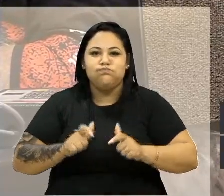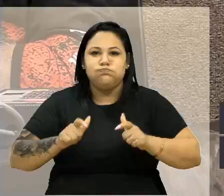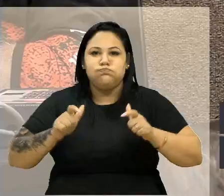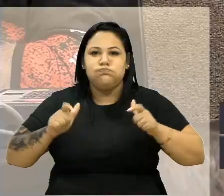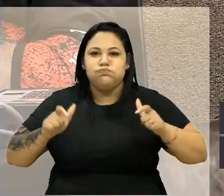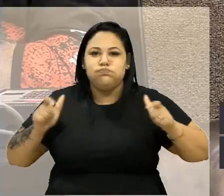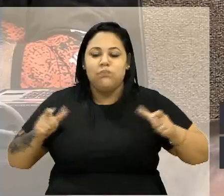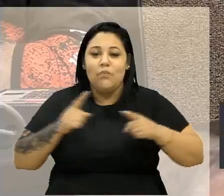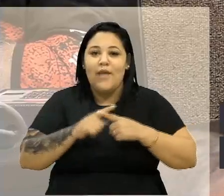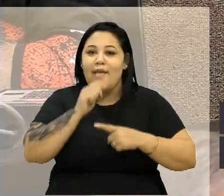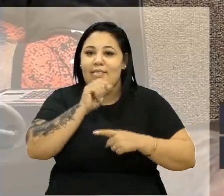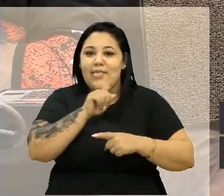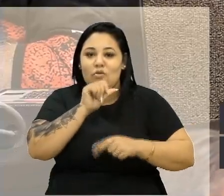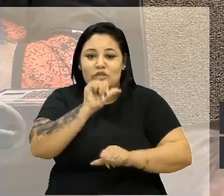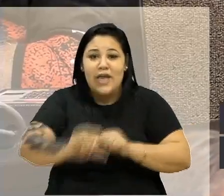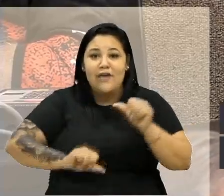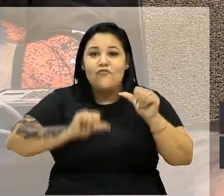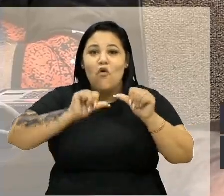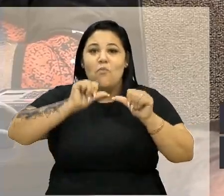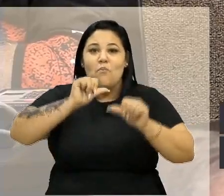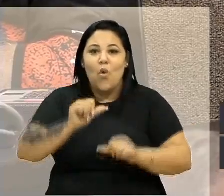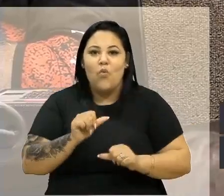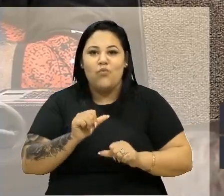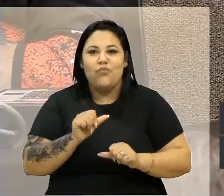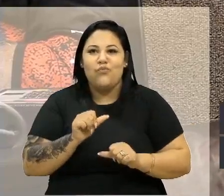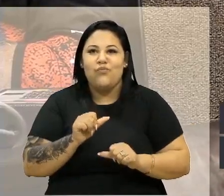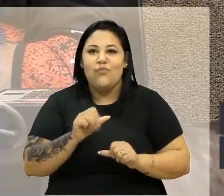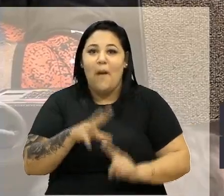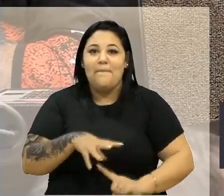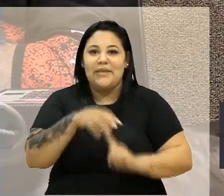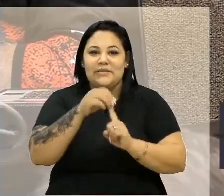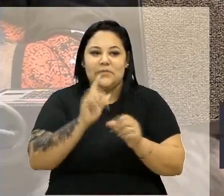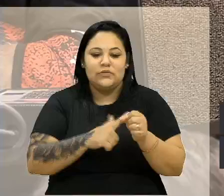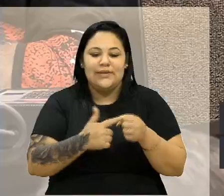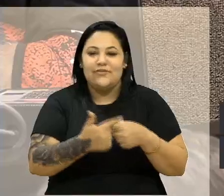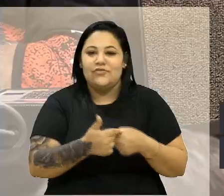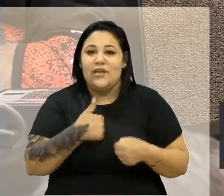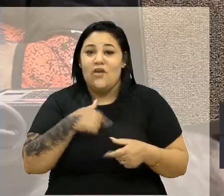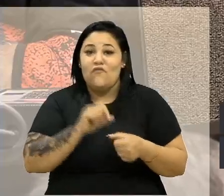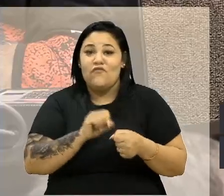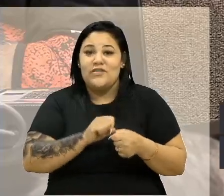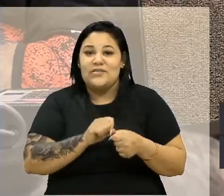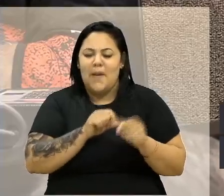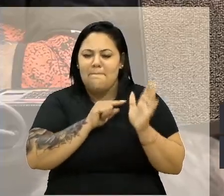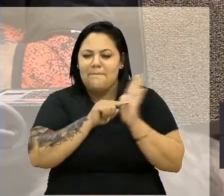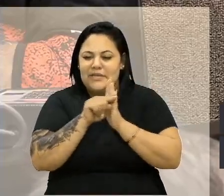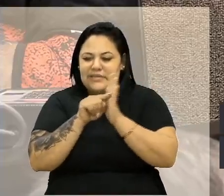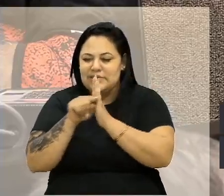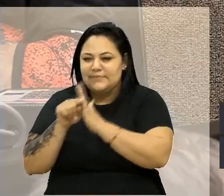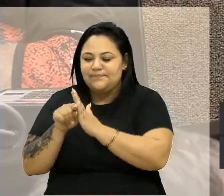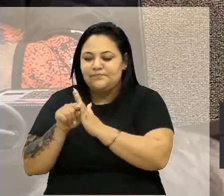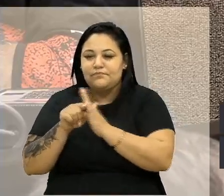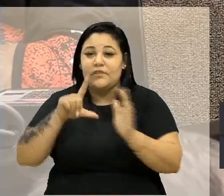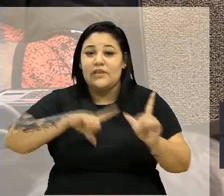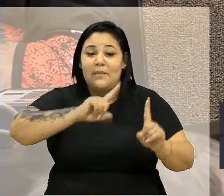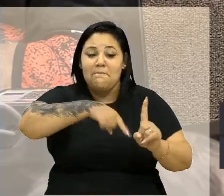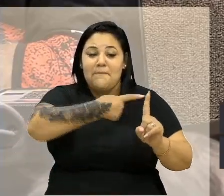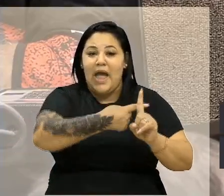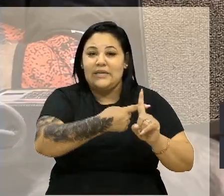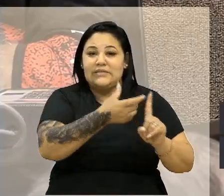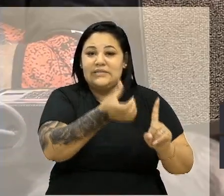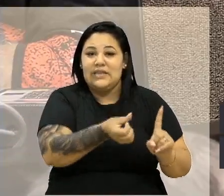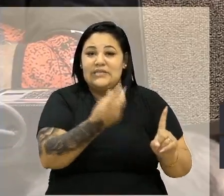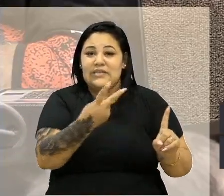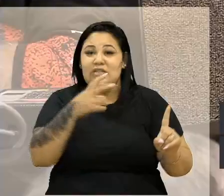metrópole? Só que eu fiz uma consulta que nós temos mais de